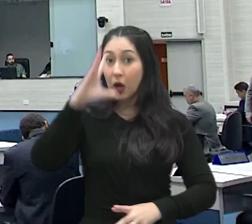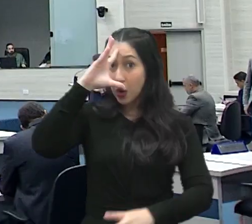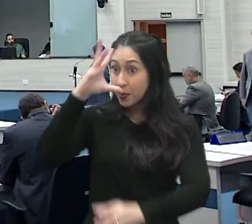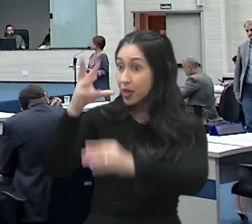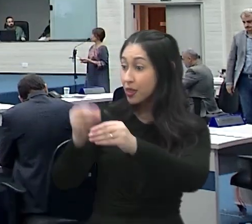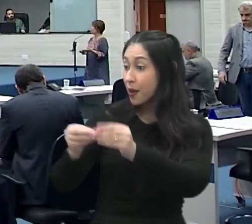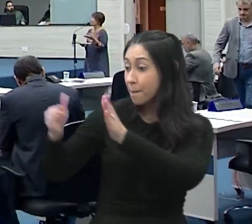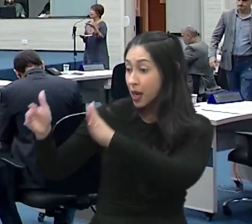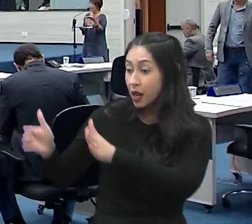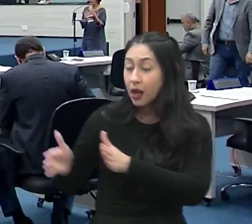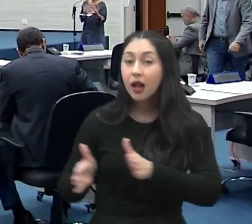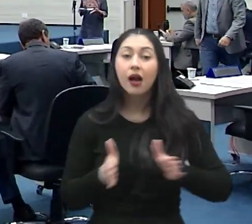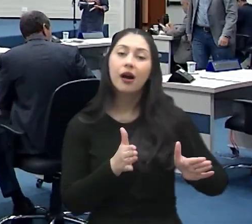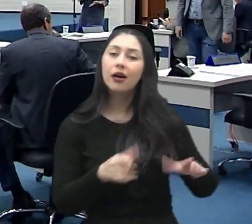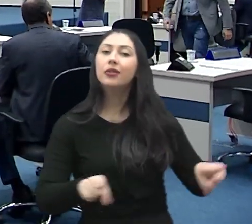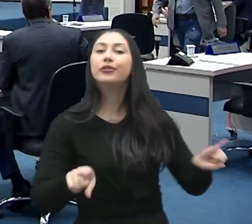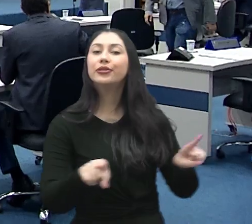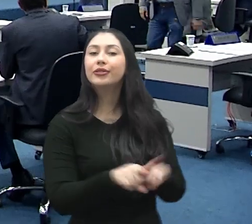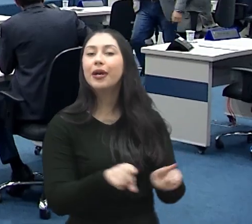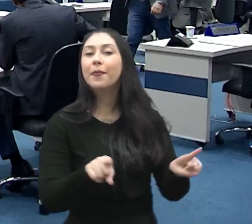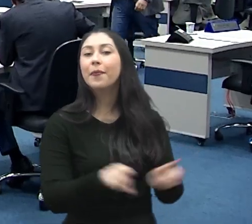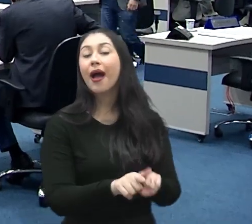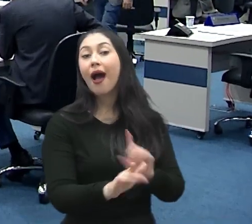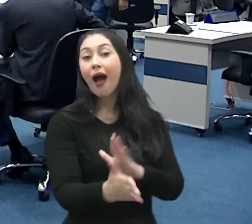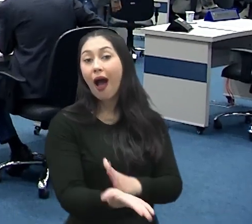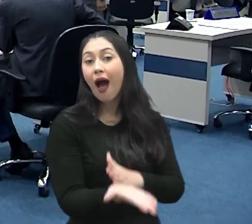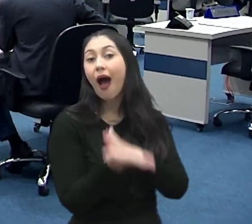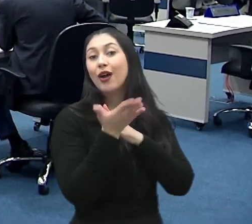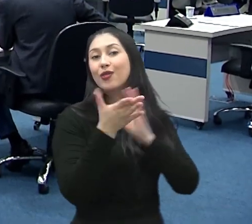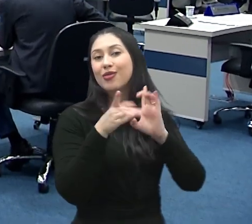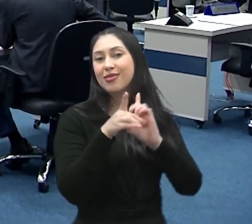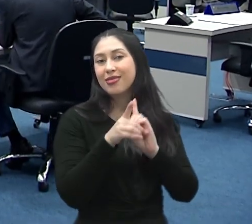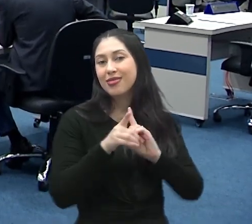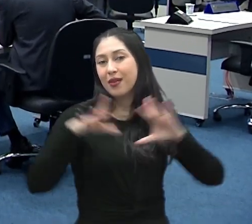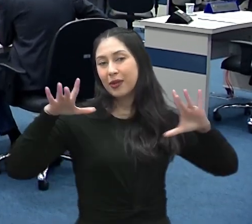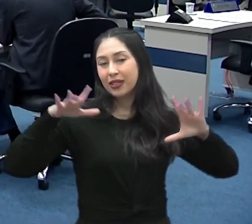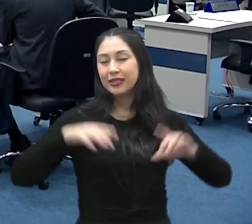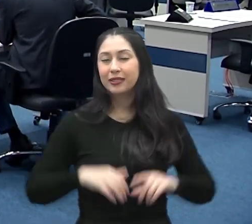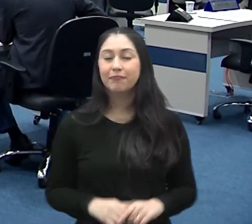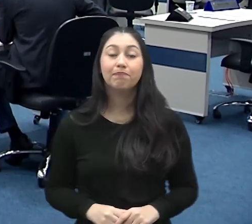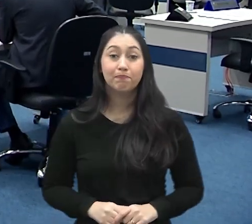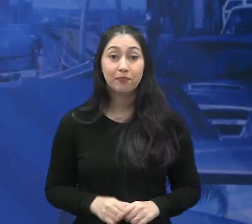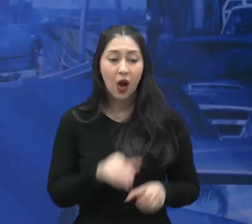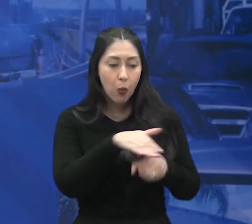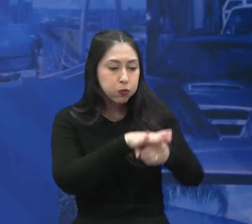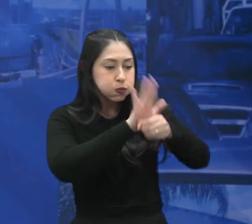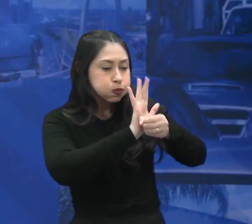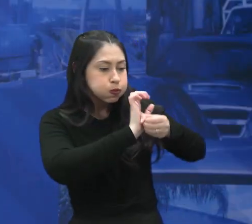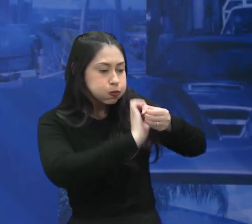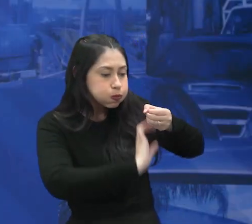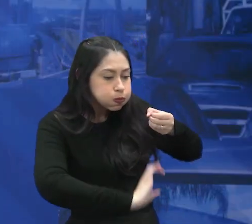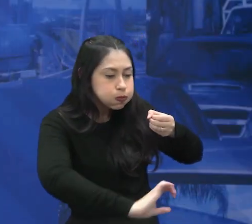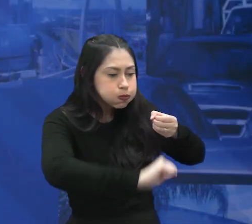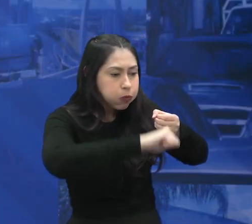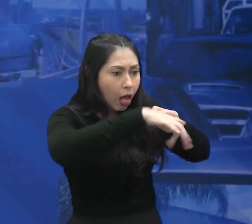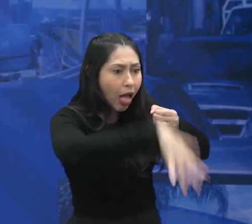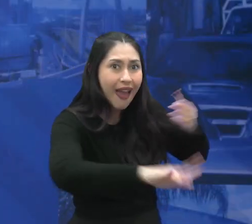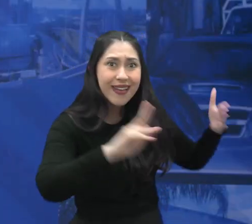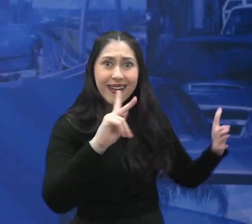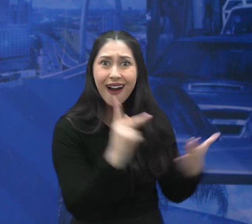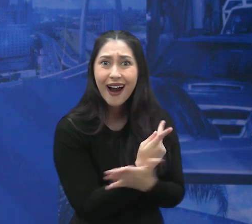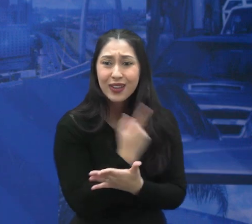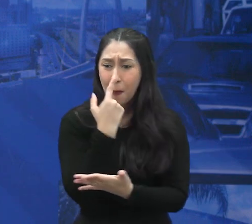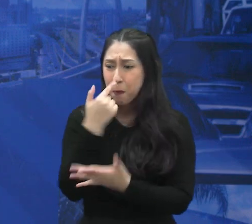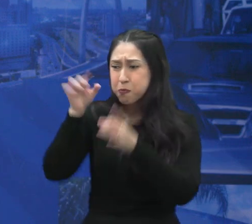público. Entender esse processo é também um passo para fortalecer a democracia. O despejo irregular de esgoto